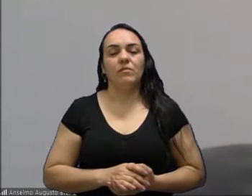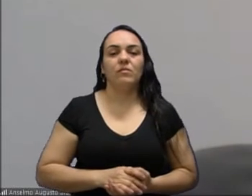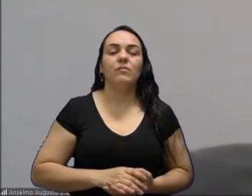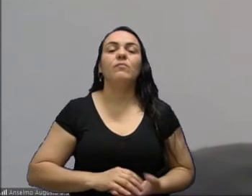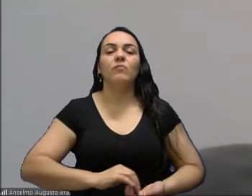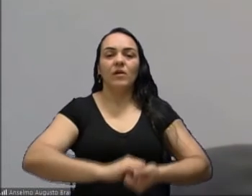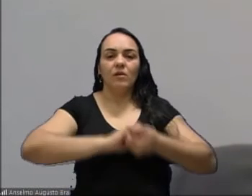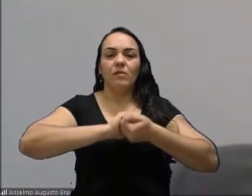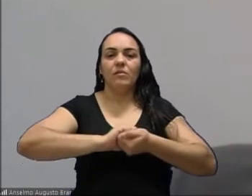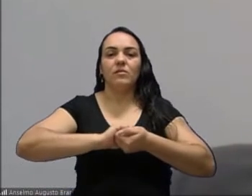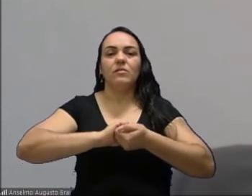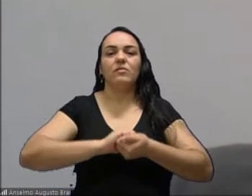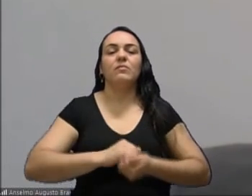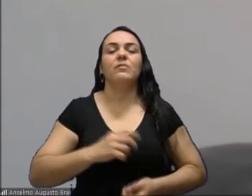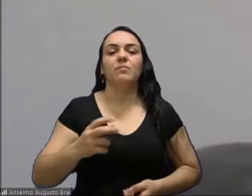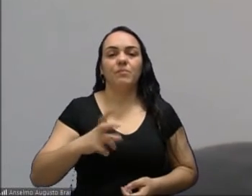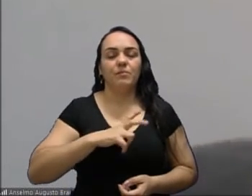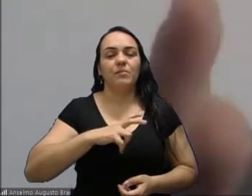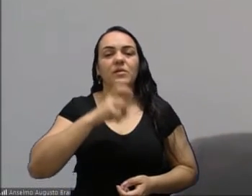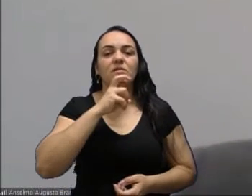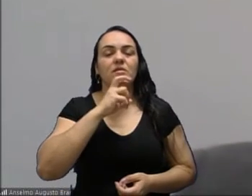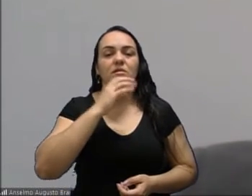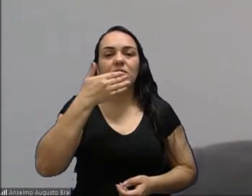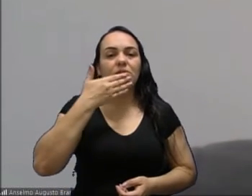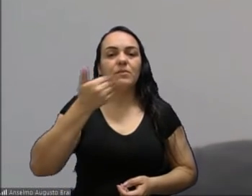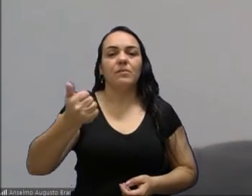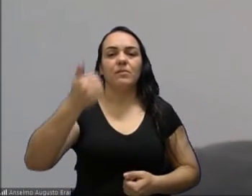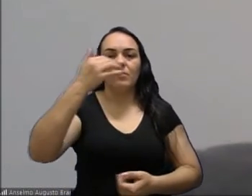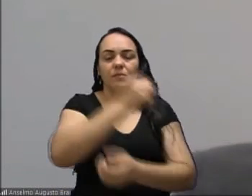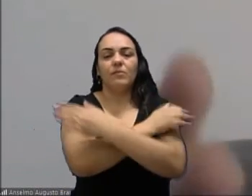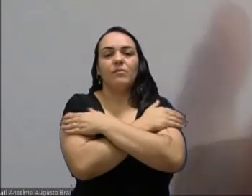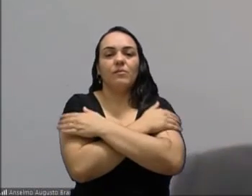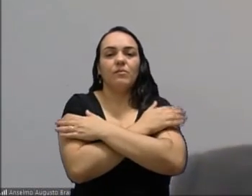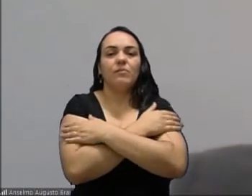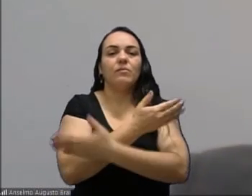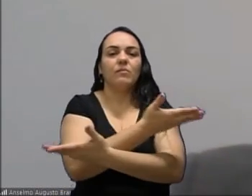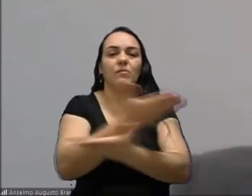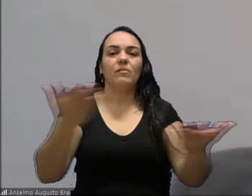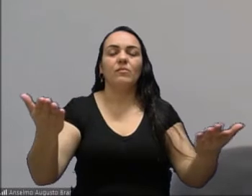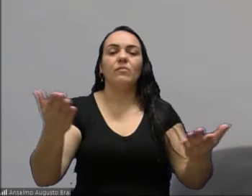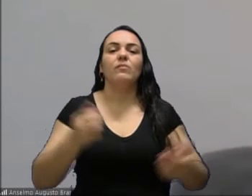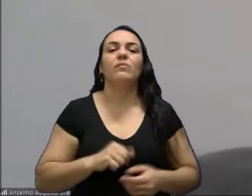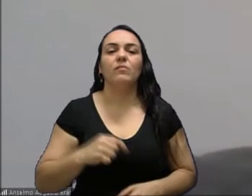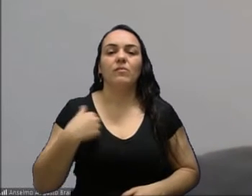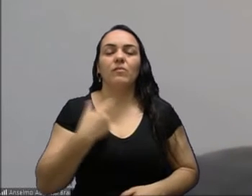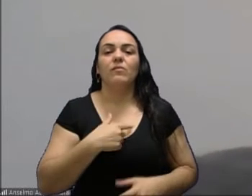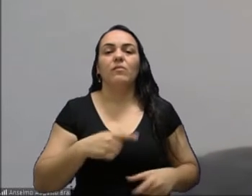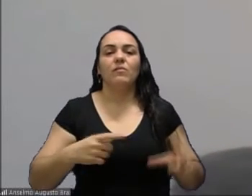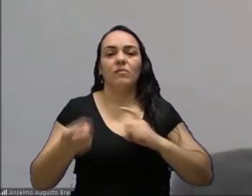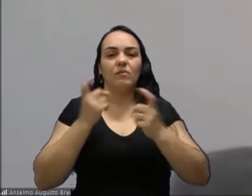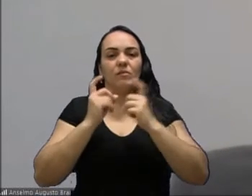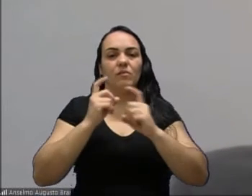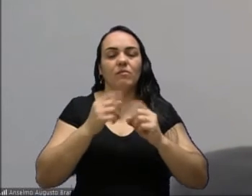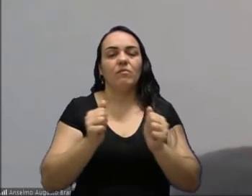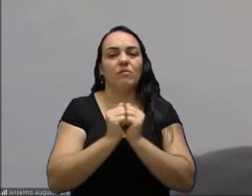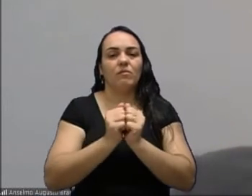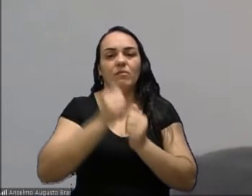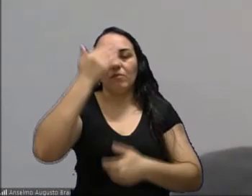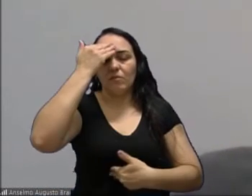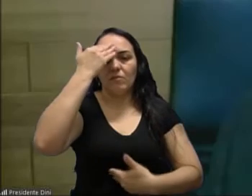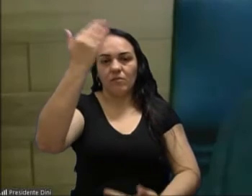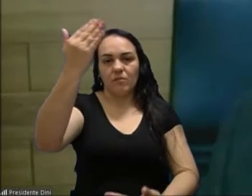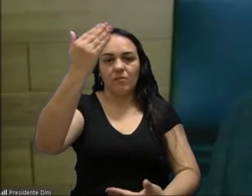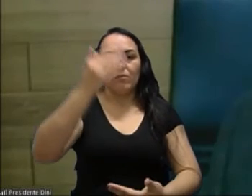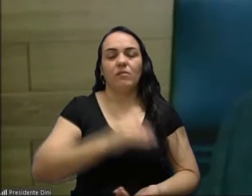dar a mão juntos para uma Sorocaba melhor um grande abraço para todos vocês foi com grande satisfação que pudemos participar dessa sessão muito obrigado